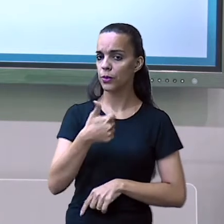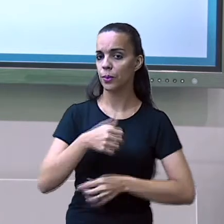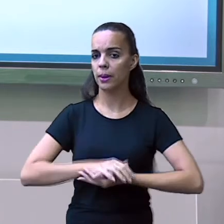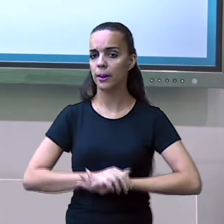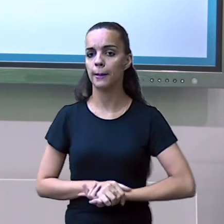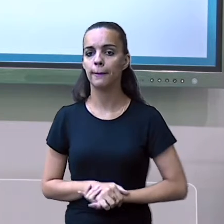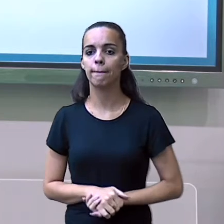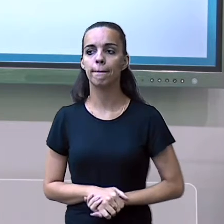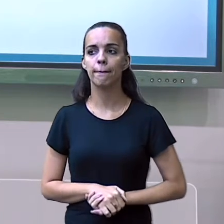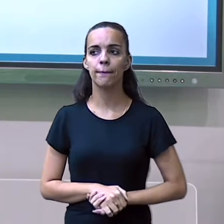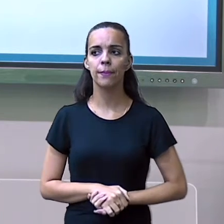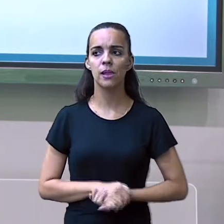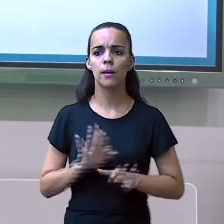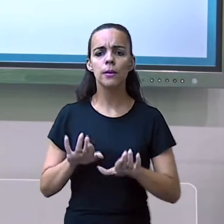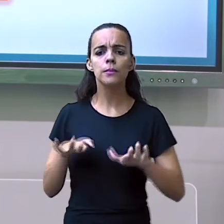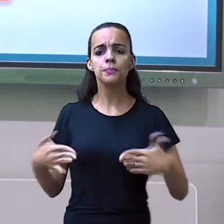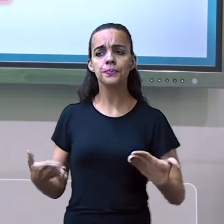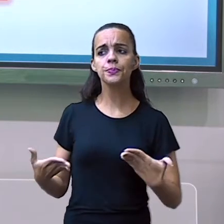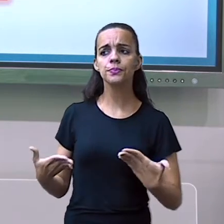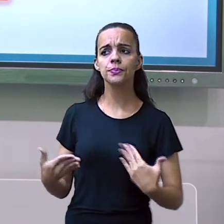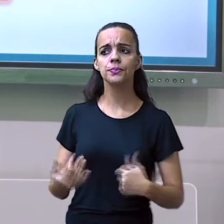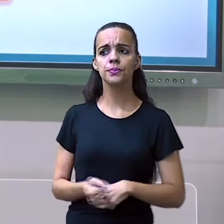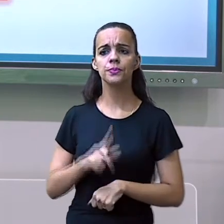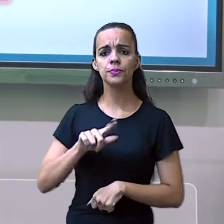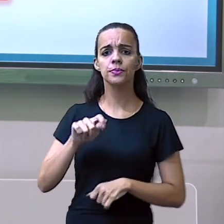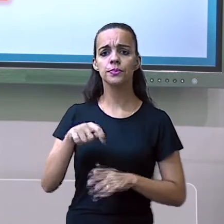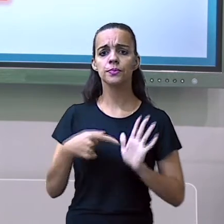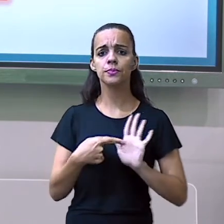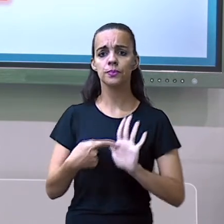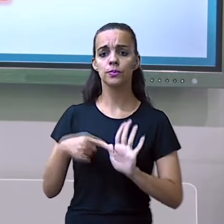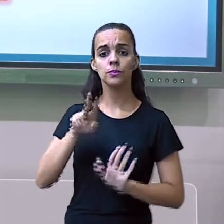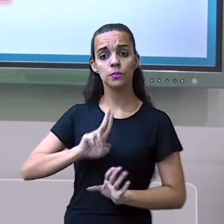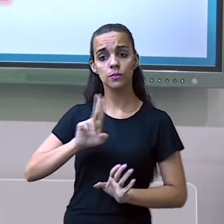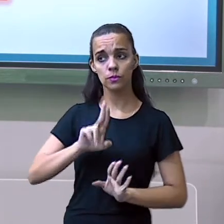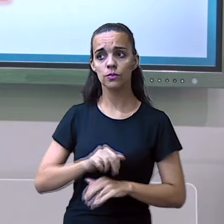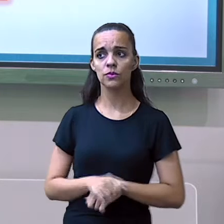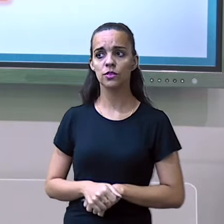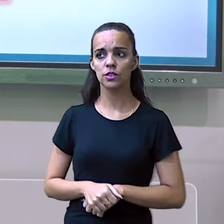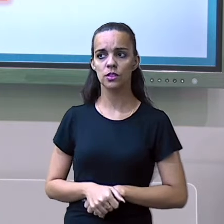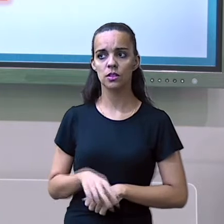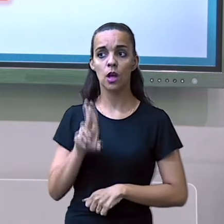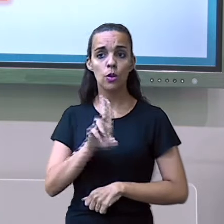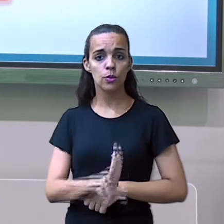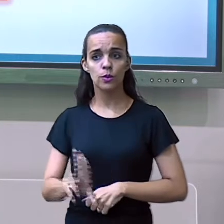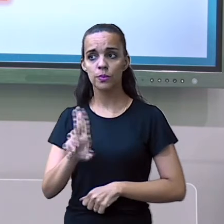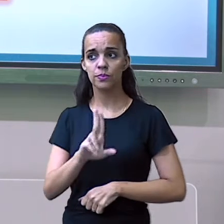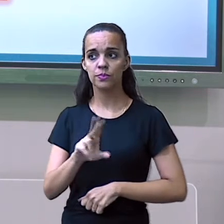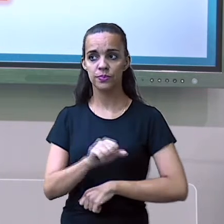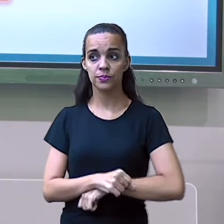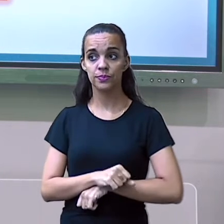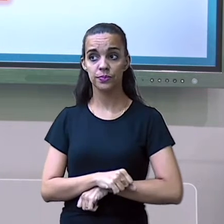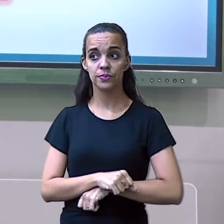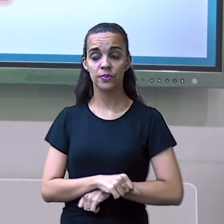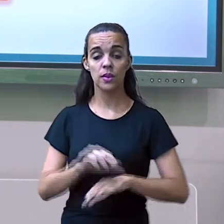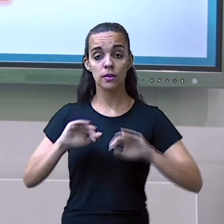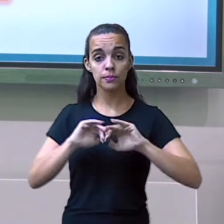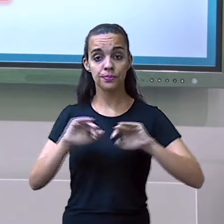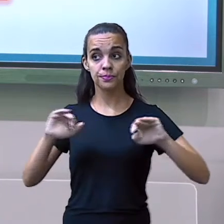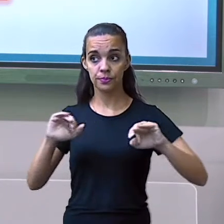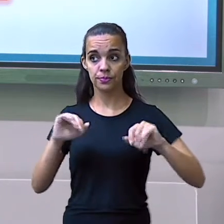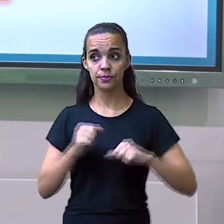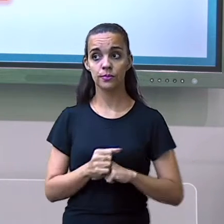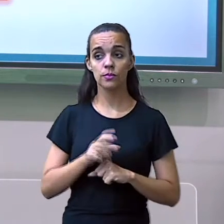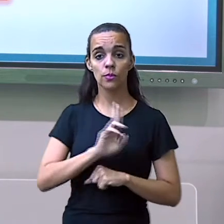bem. Qual é o sinal gráfico utilizado para separar